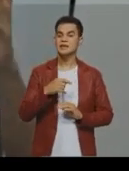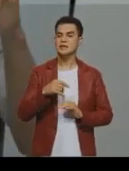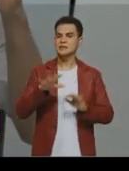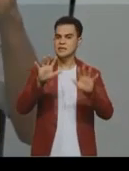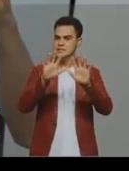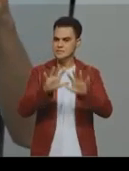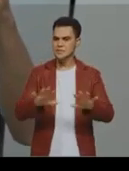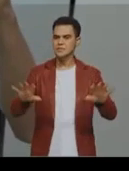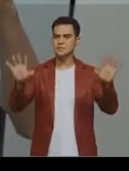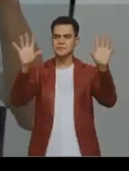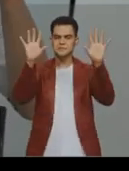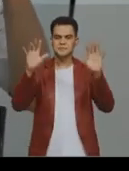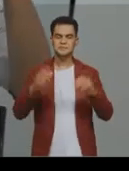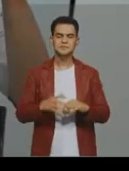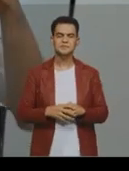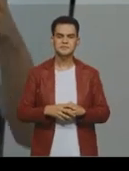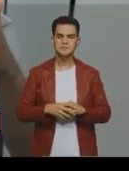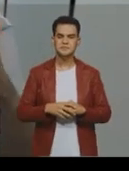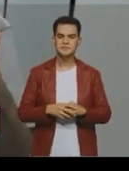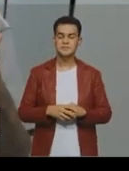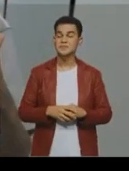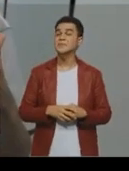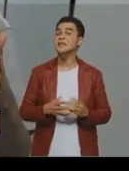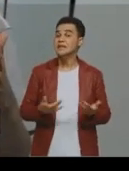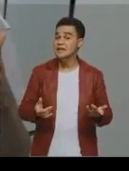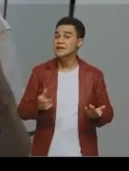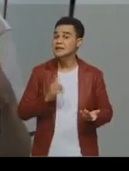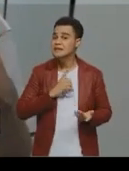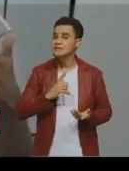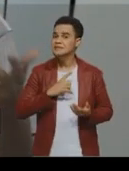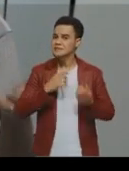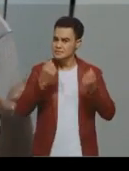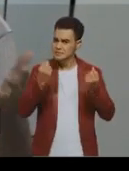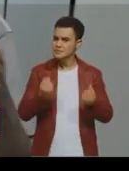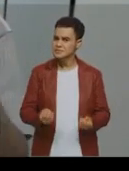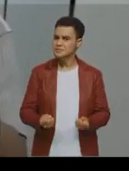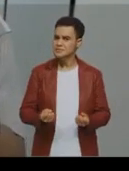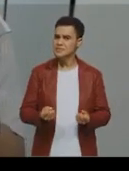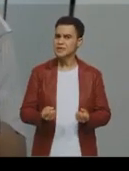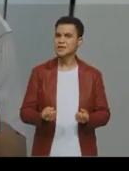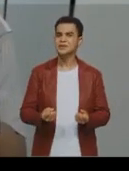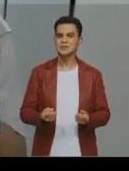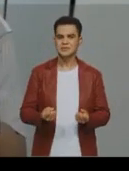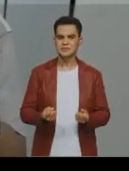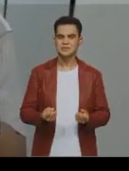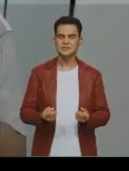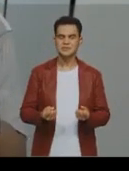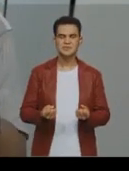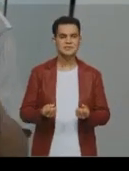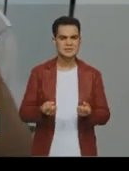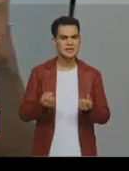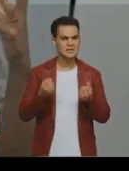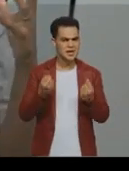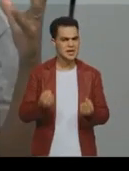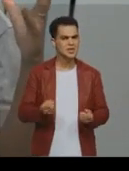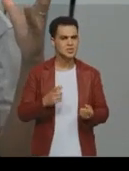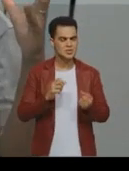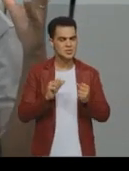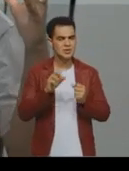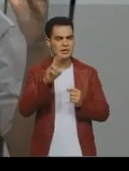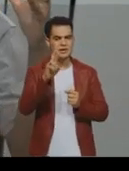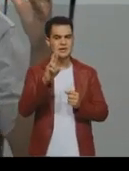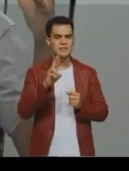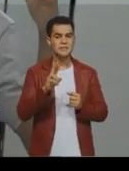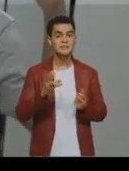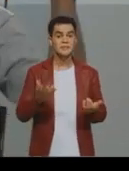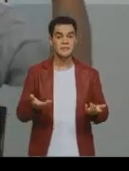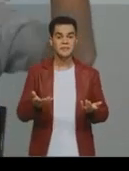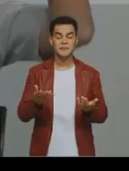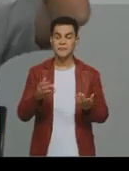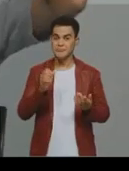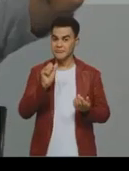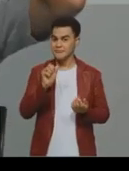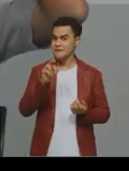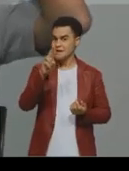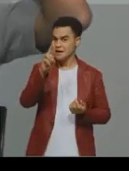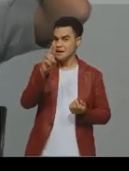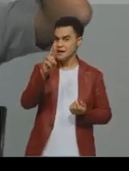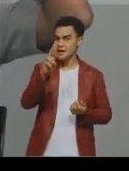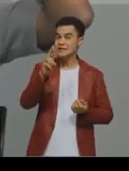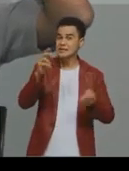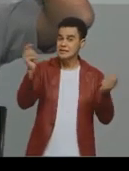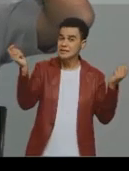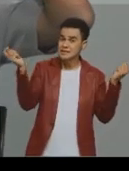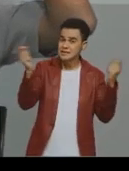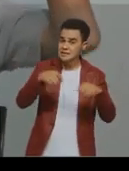coisa. Ele ocupa espaço e ele tem peso, ele sofre com a gravidade da Terra. E esse ar, ele é capaz